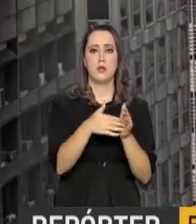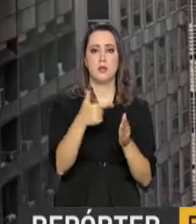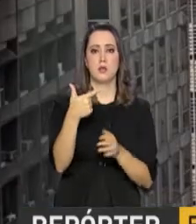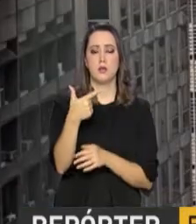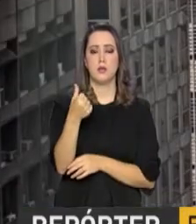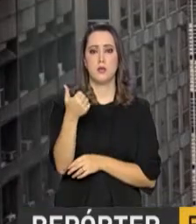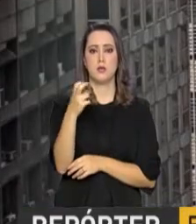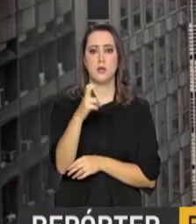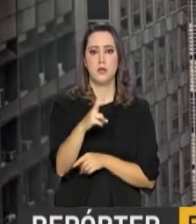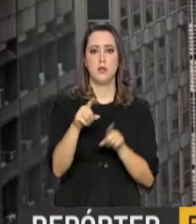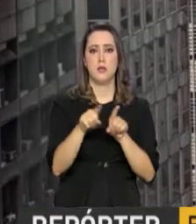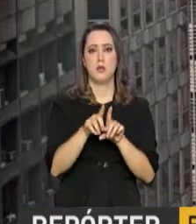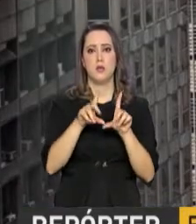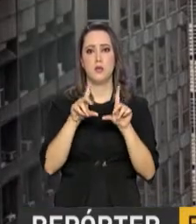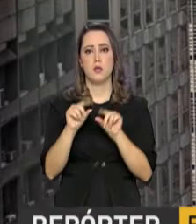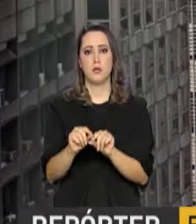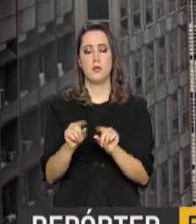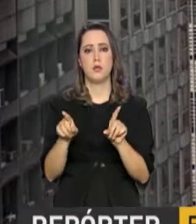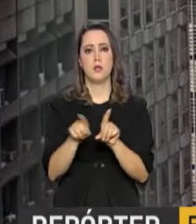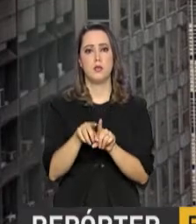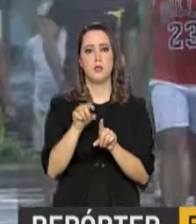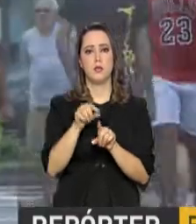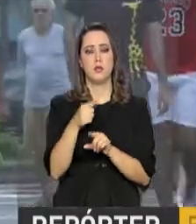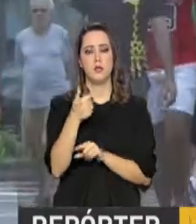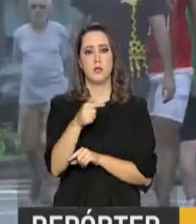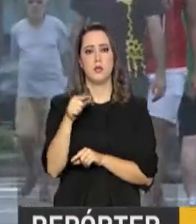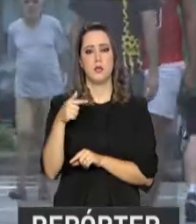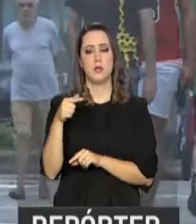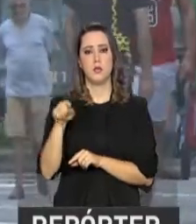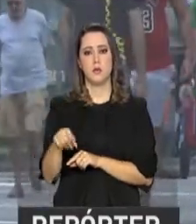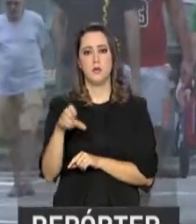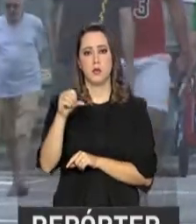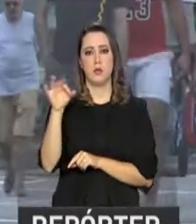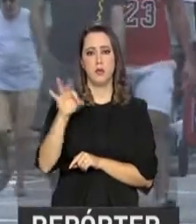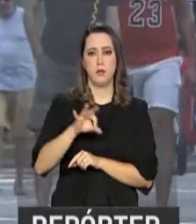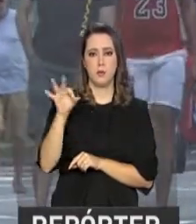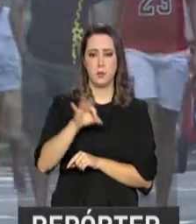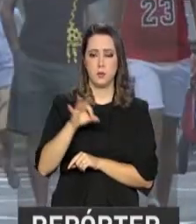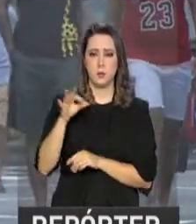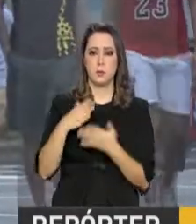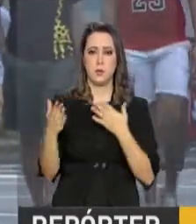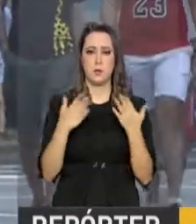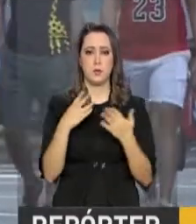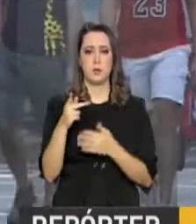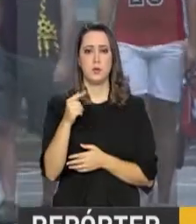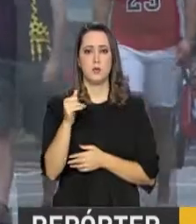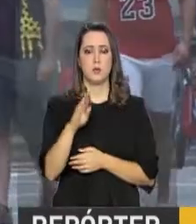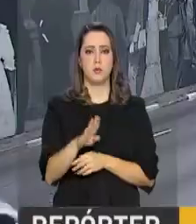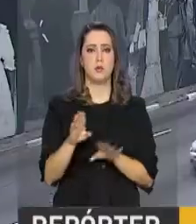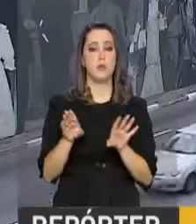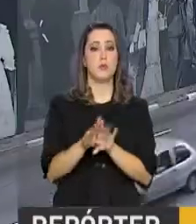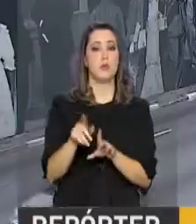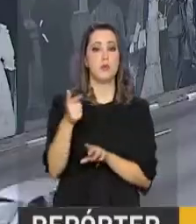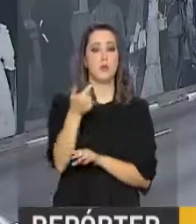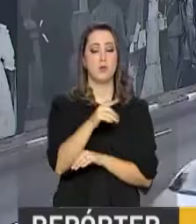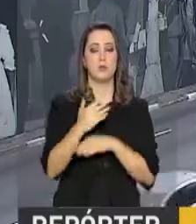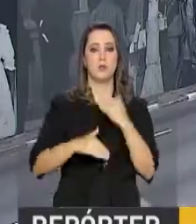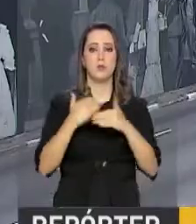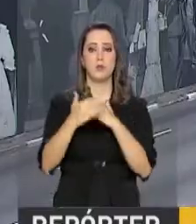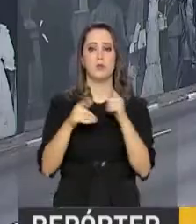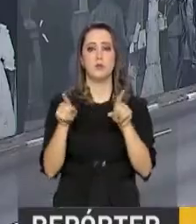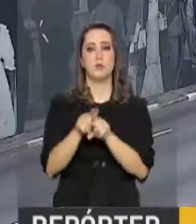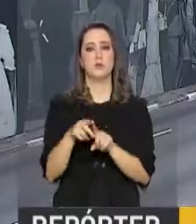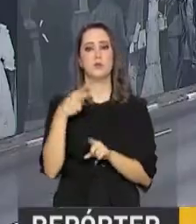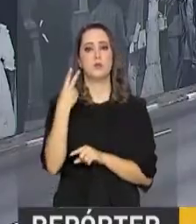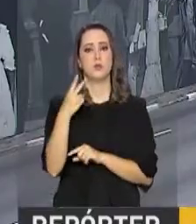2,9 pontos percentuais de participação no pib nacional já os outros municípios registraram um avanço também